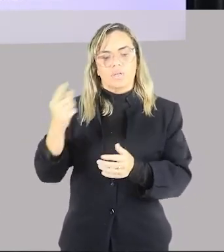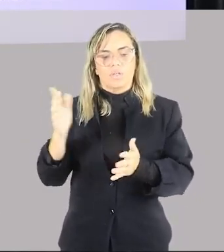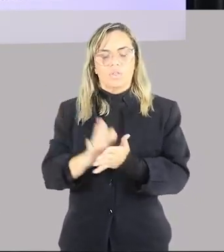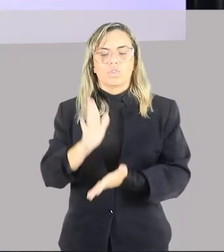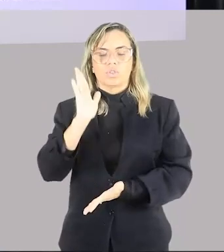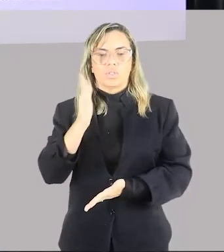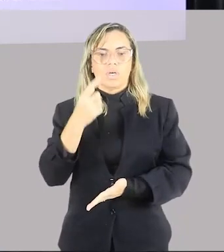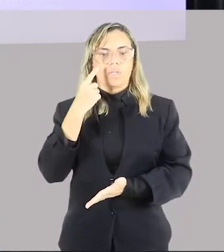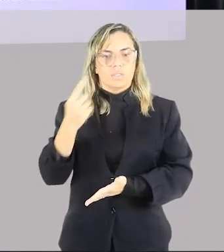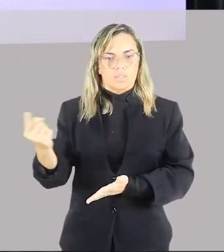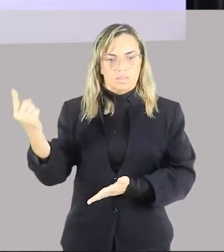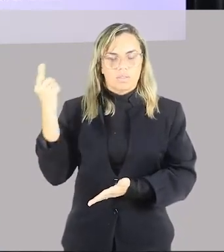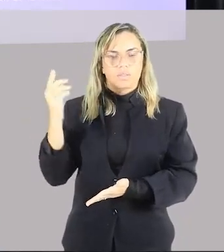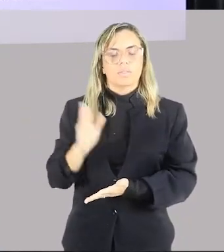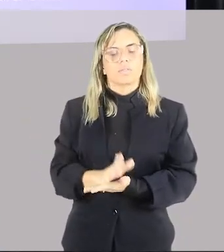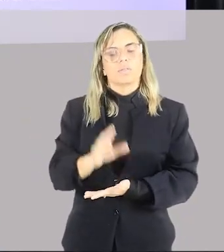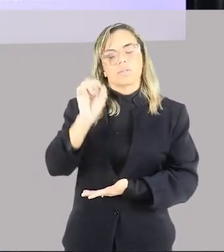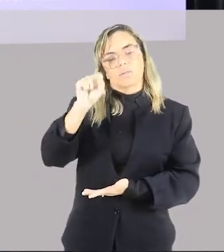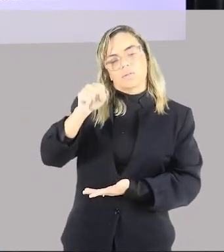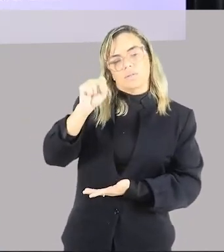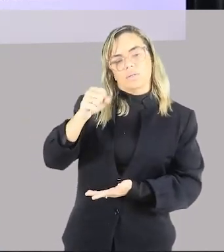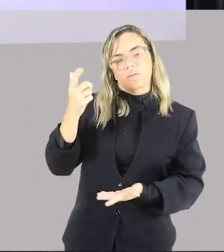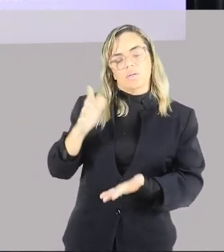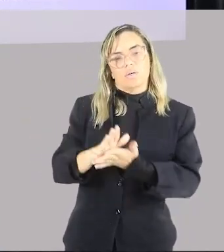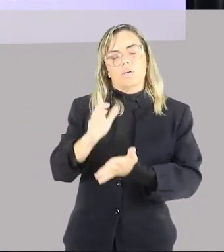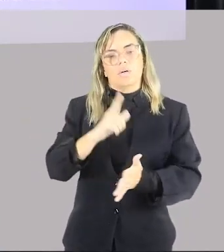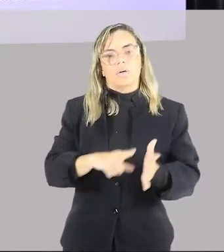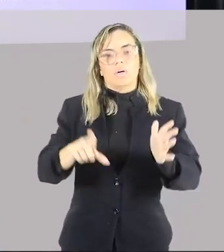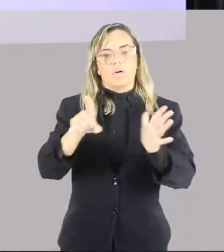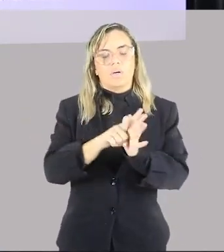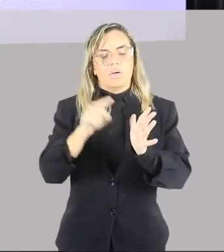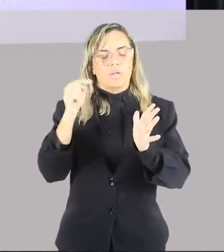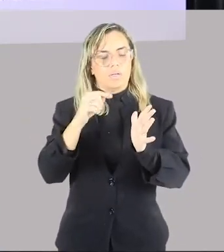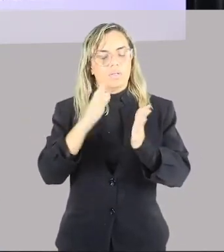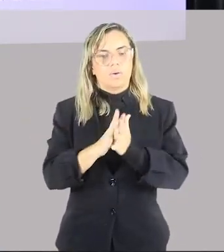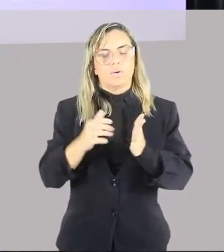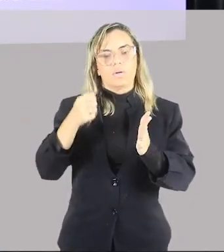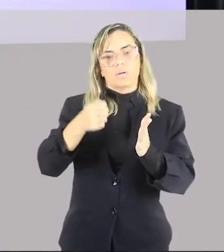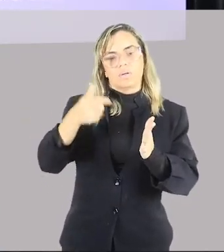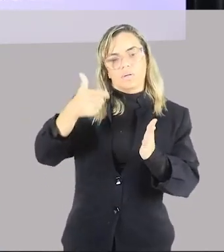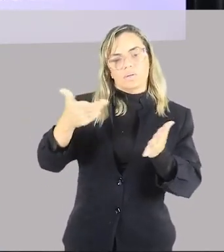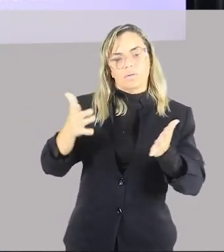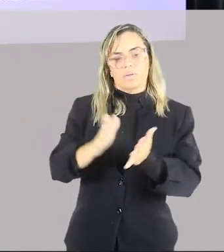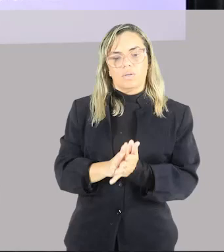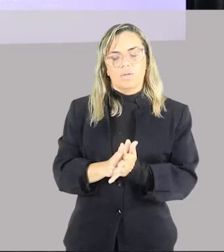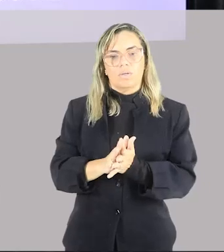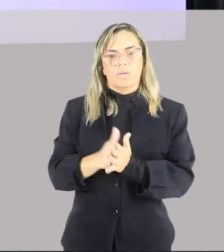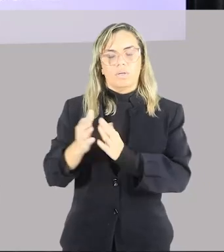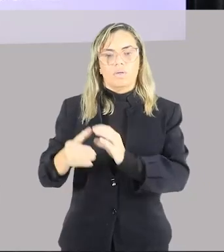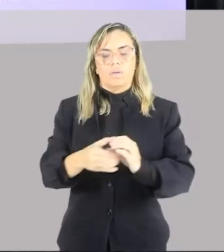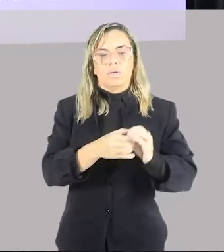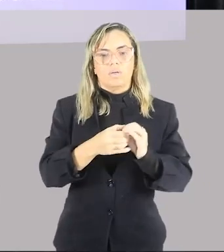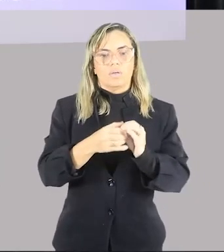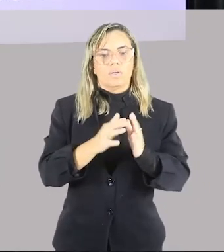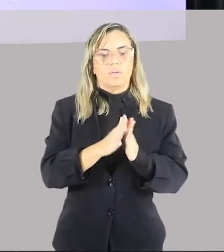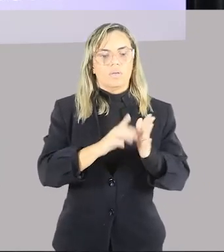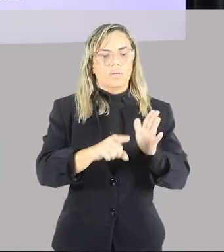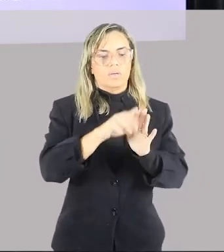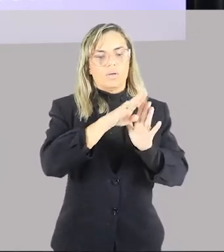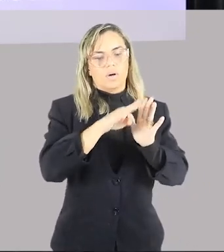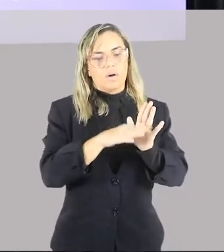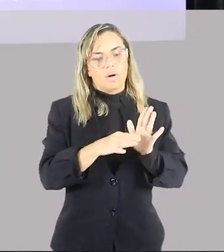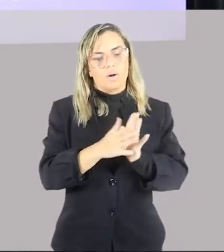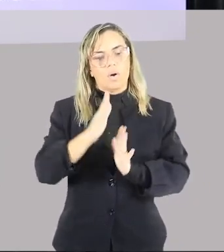pode, porque a lei não determina que ele é vinculado a agir de tal forma. Ele vai avaliar a oportunidade e a